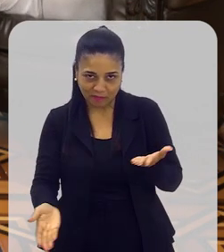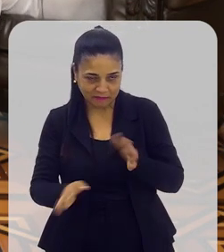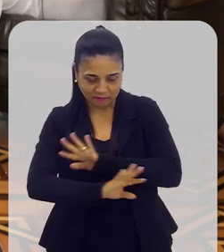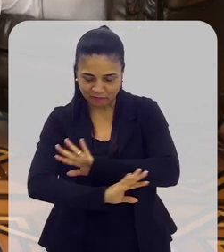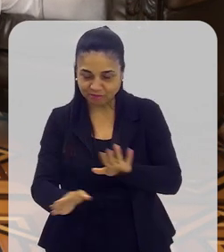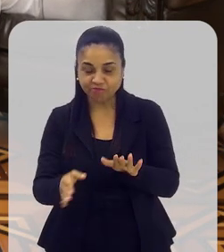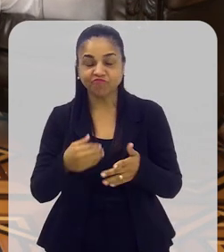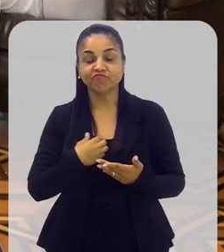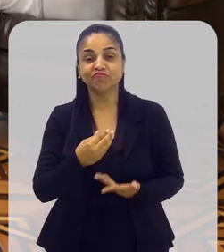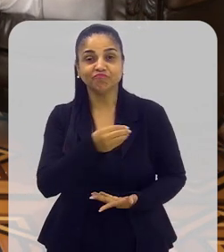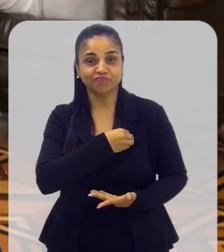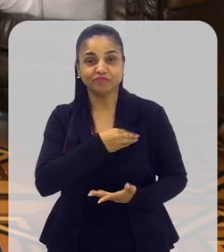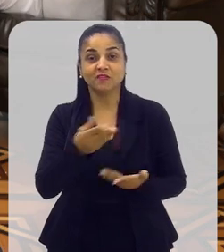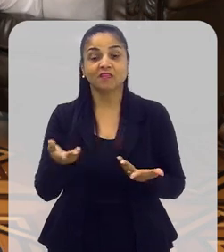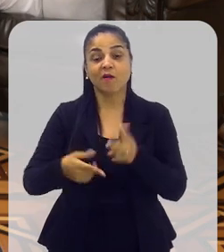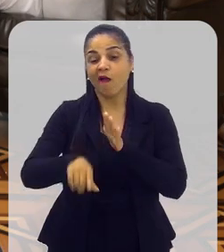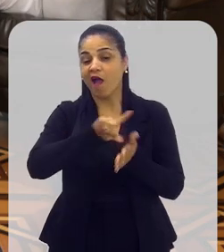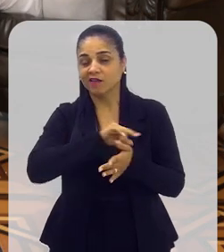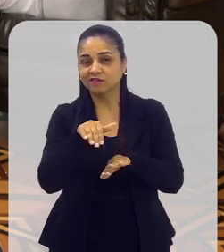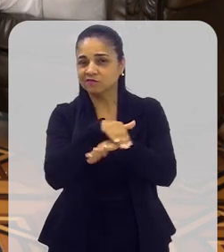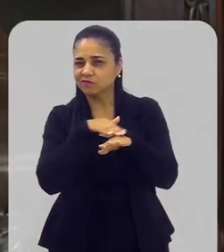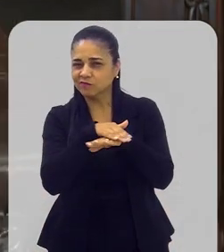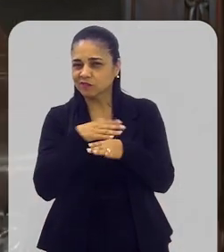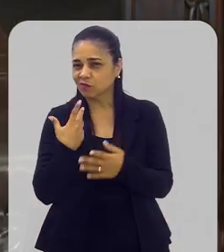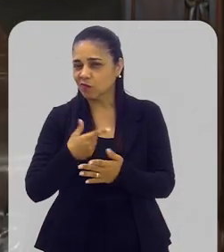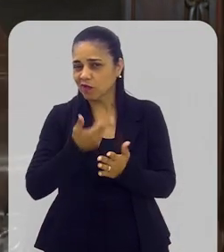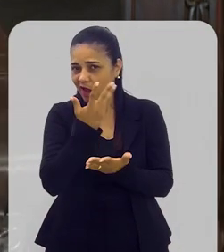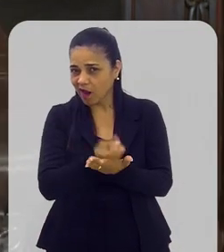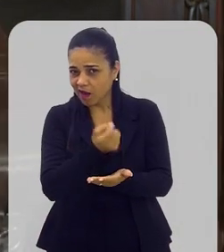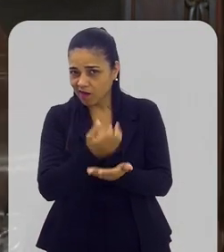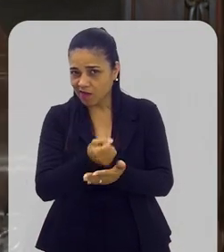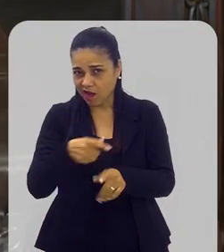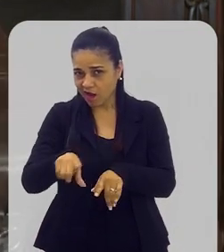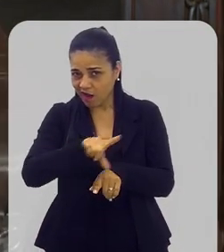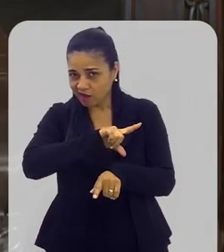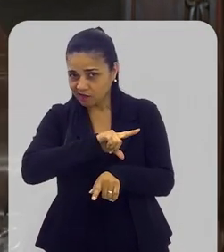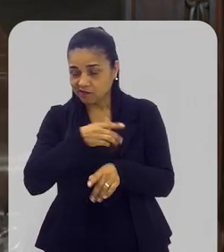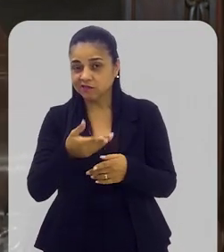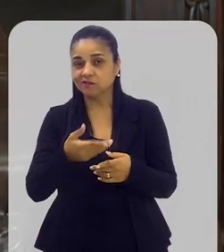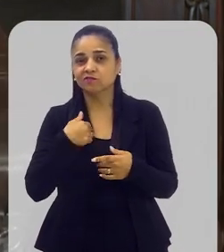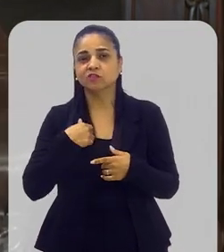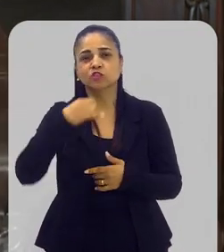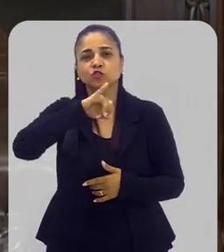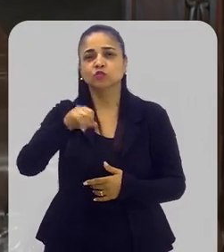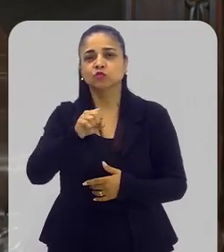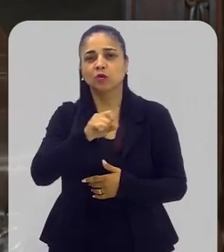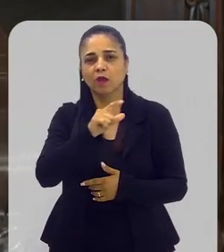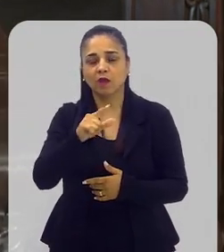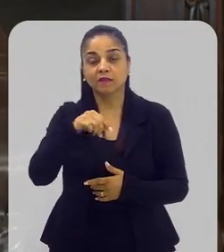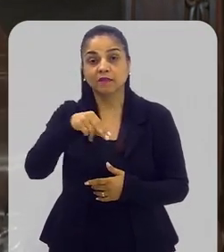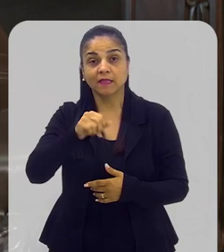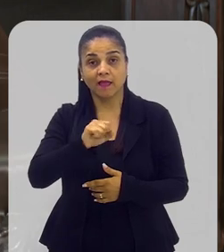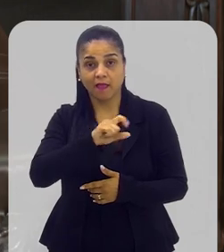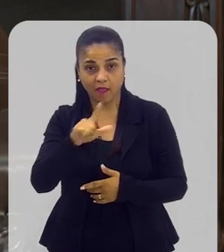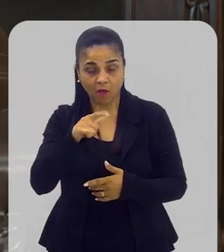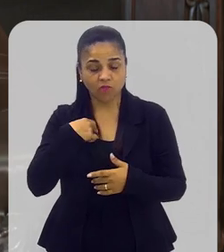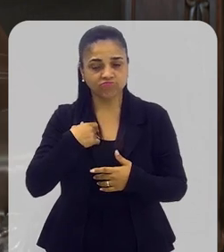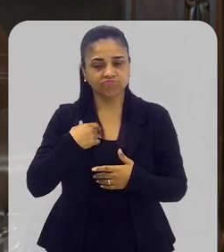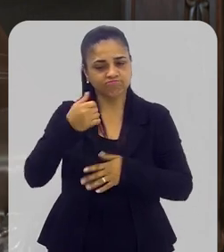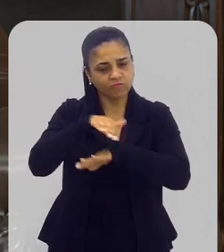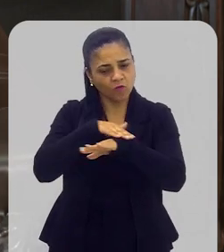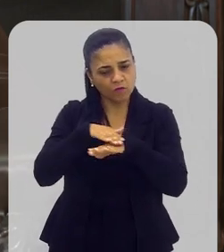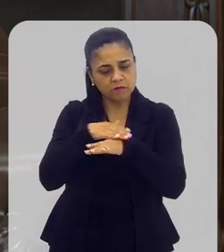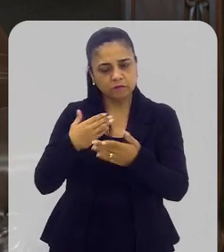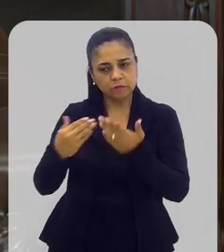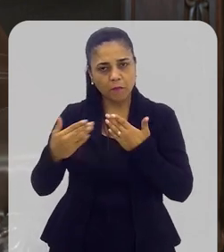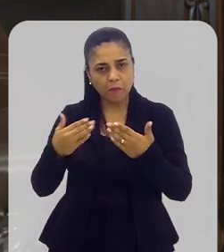Agora me fala, Jéssica. Eu estava conversando aqui antes de nós gravarmos e até o Nael estava explicando uma coisa interessante. Porque é a pergunta que eu